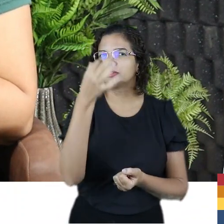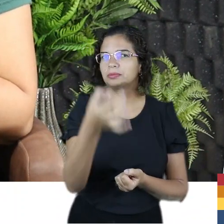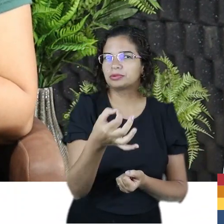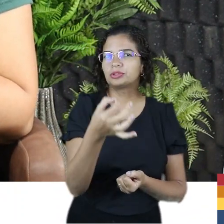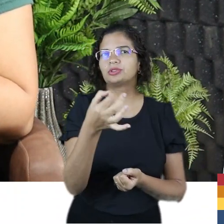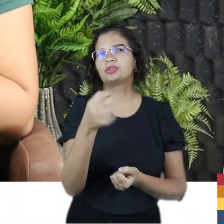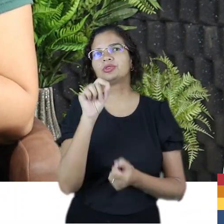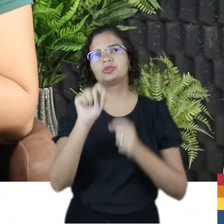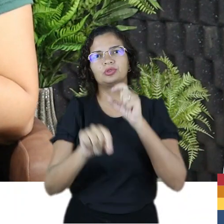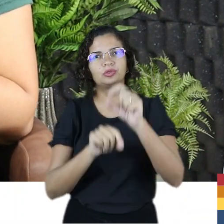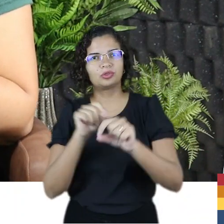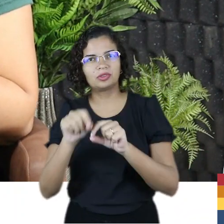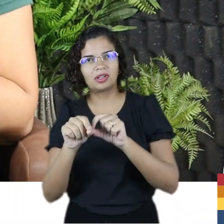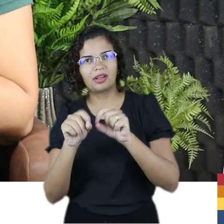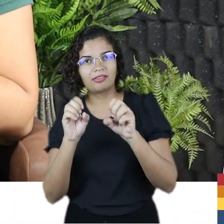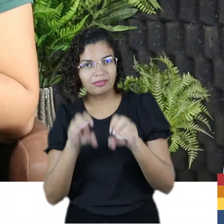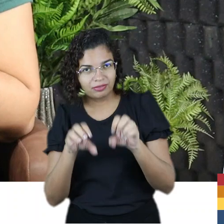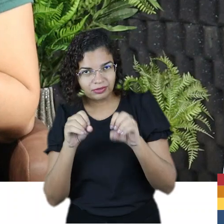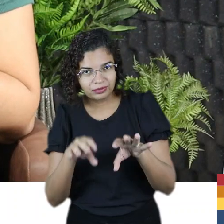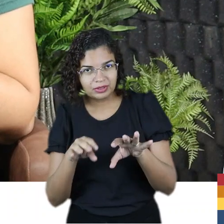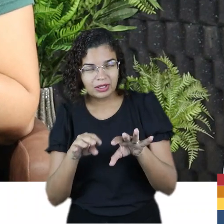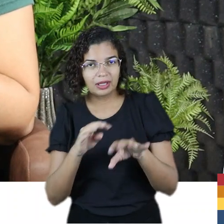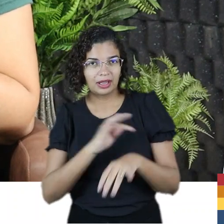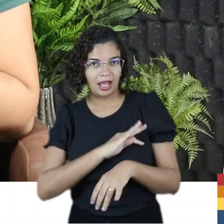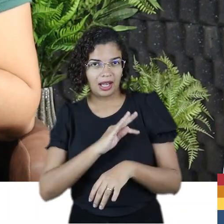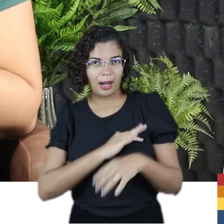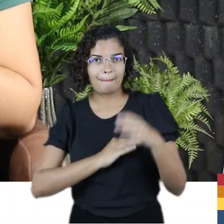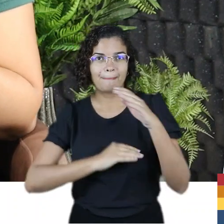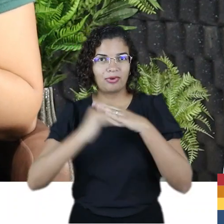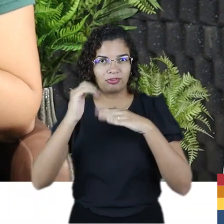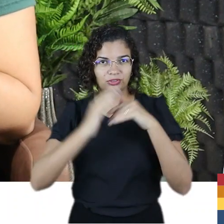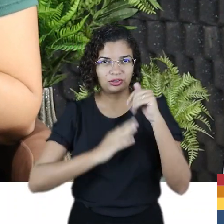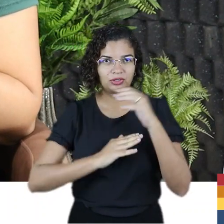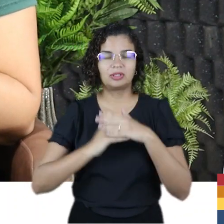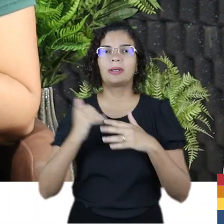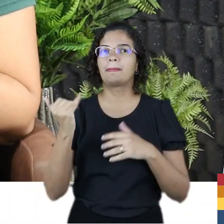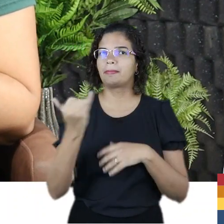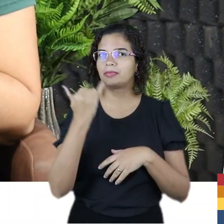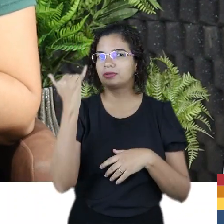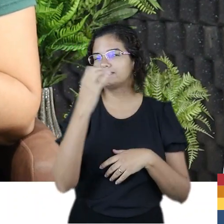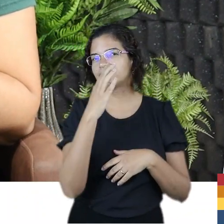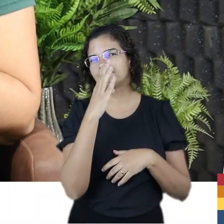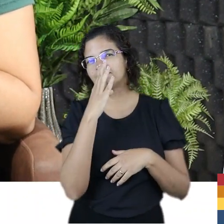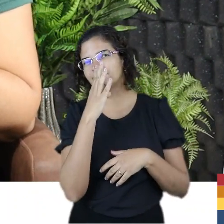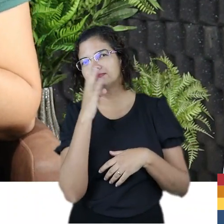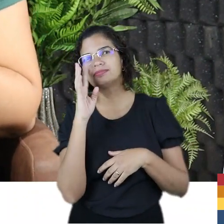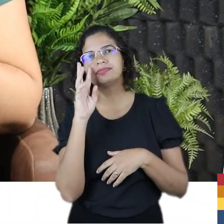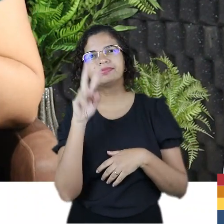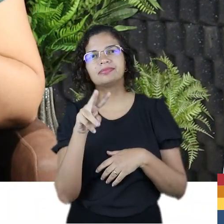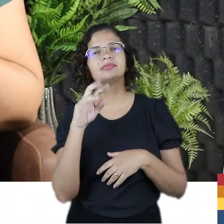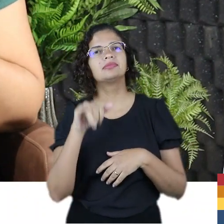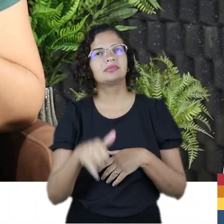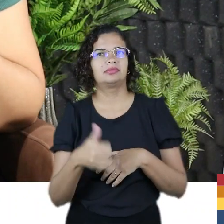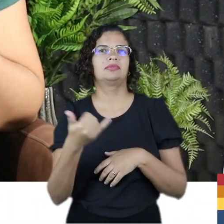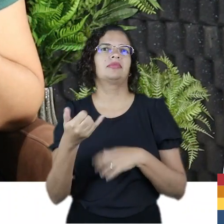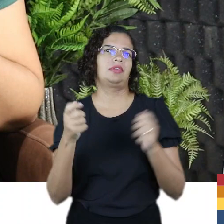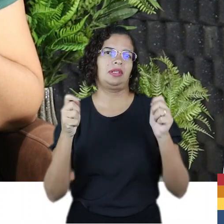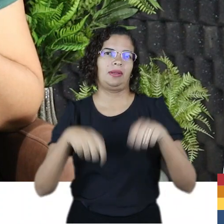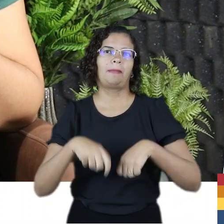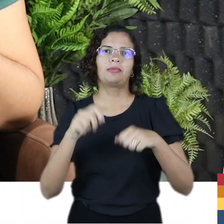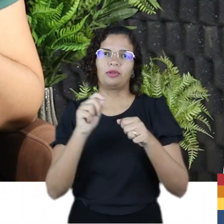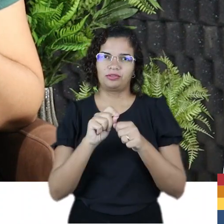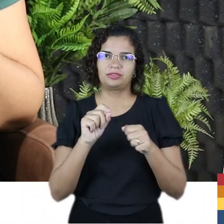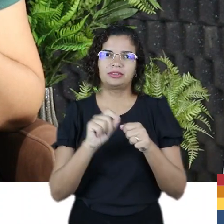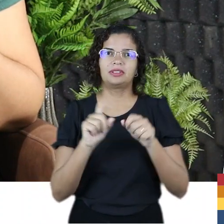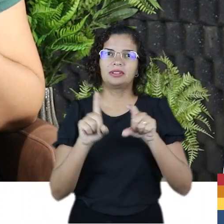mas é importante observarmos as oportunidades que também ela pode trazer né e aí a senhora traz também para